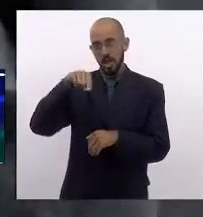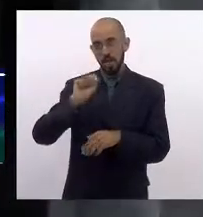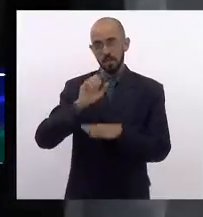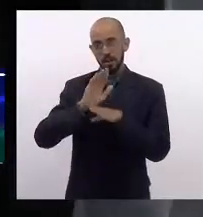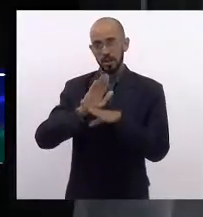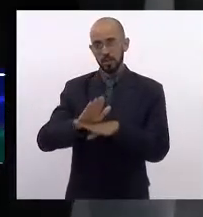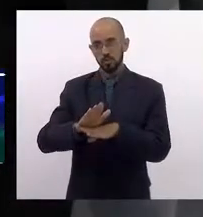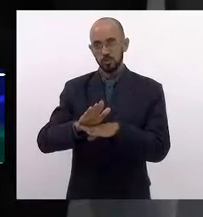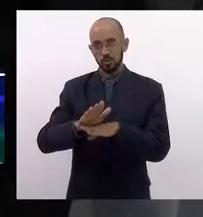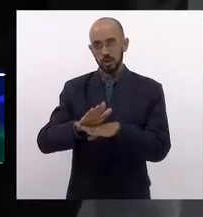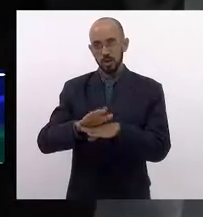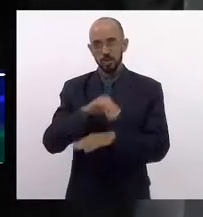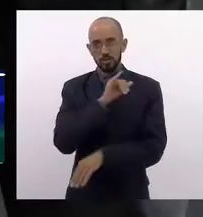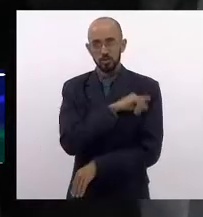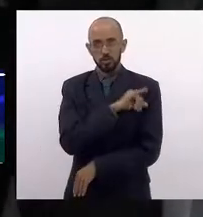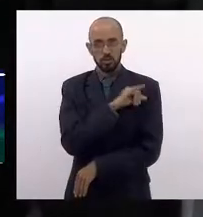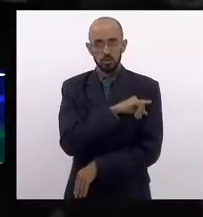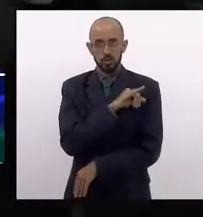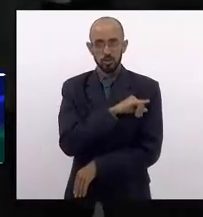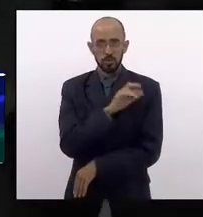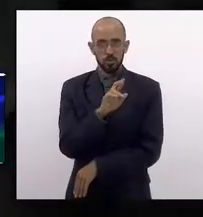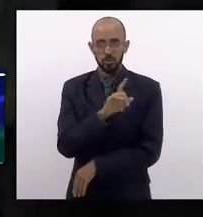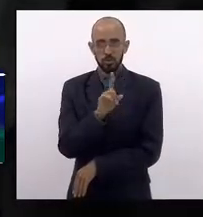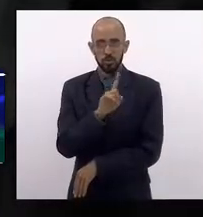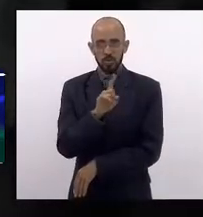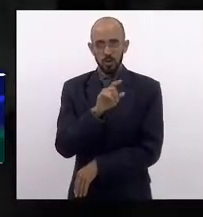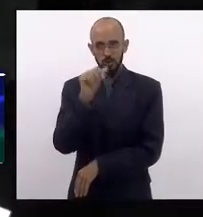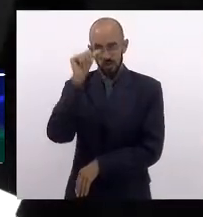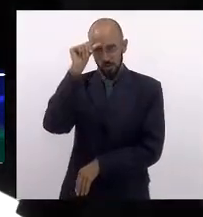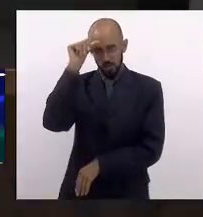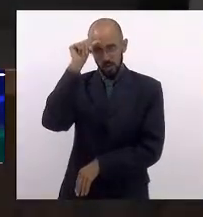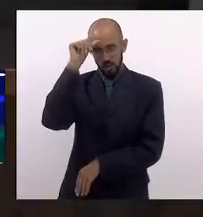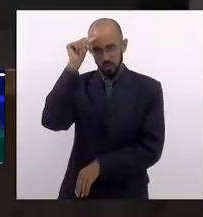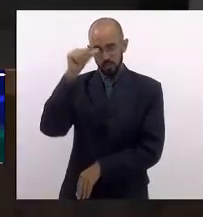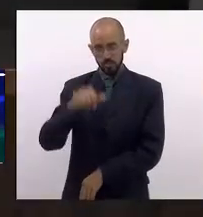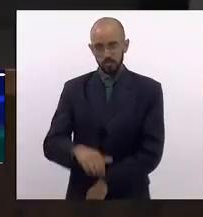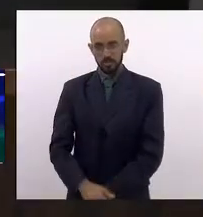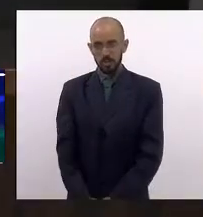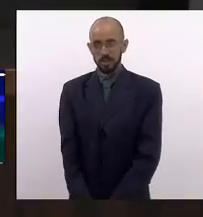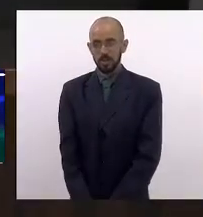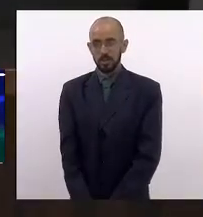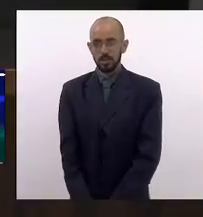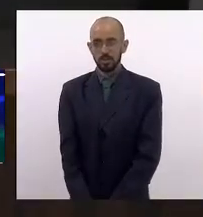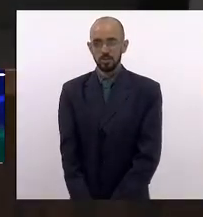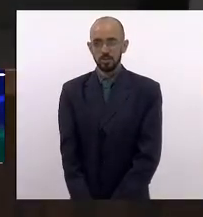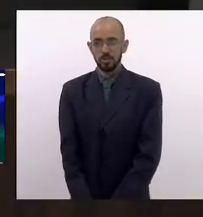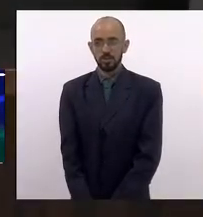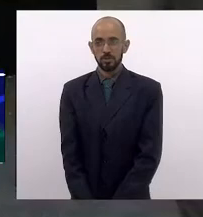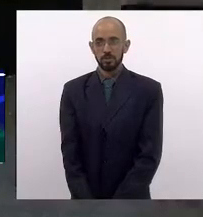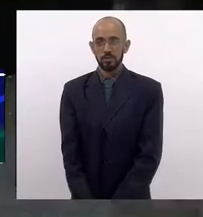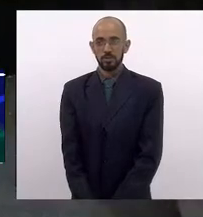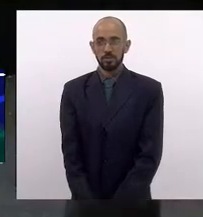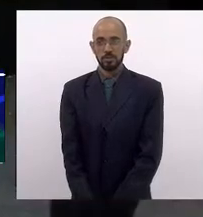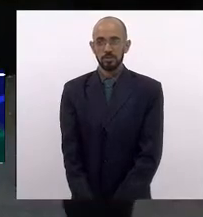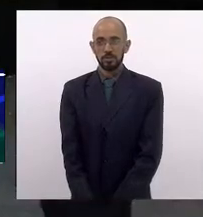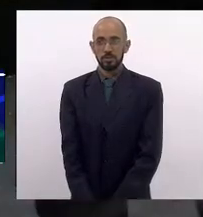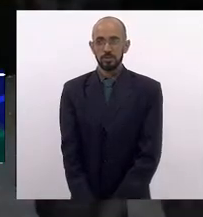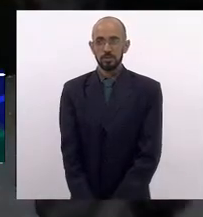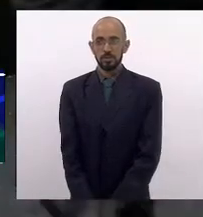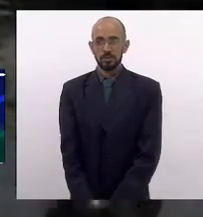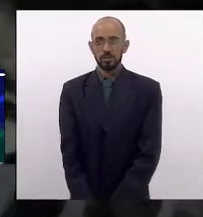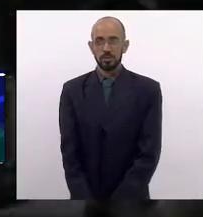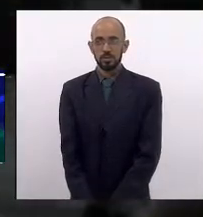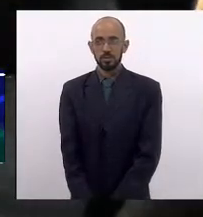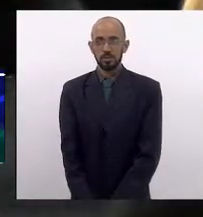para que ajudássemos o Rio de Janeiro não o governador Cláudio Castro Eu Acabo de receber agora